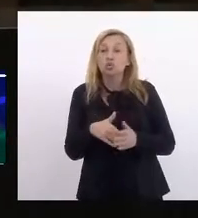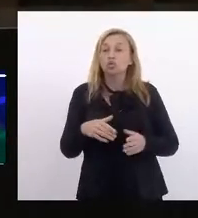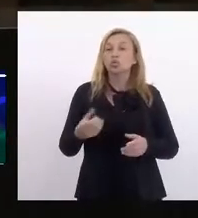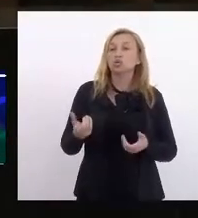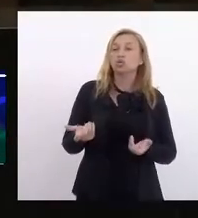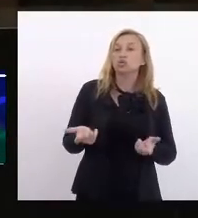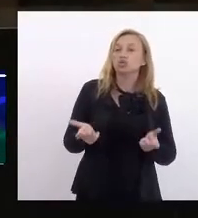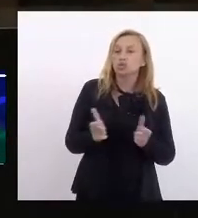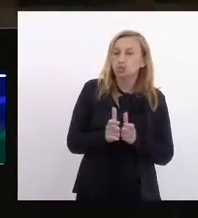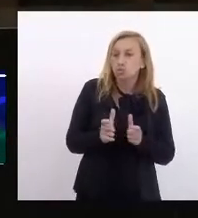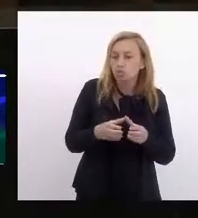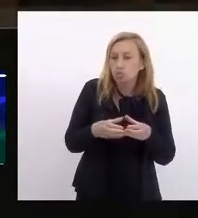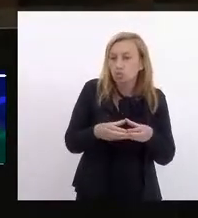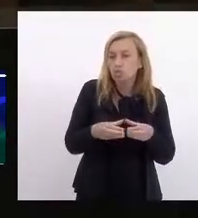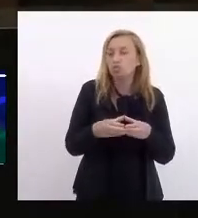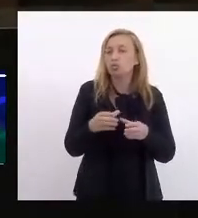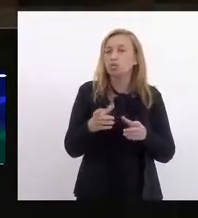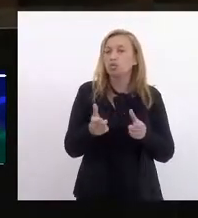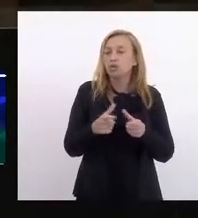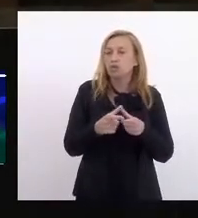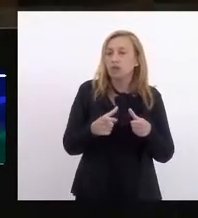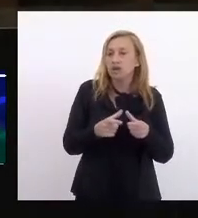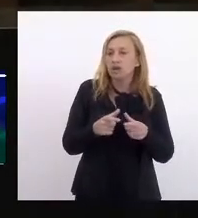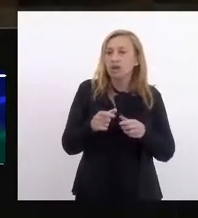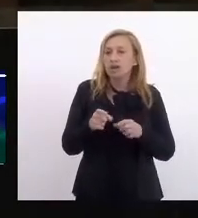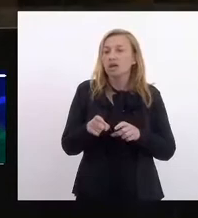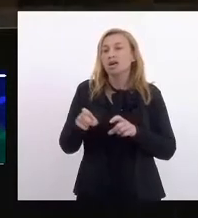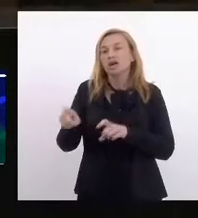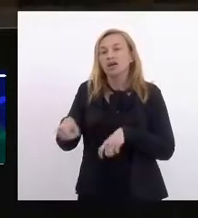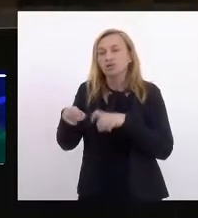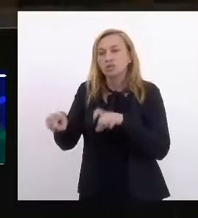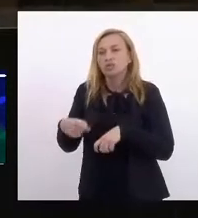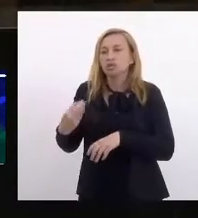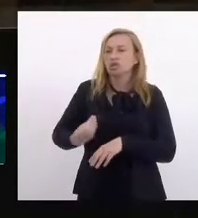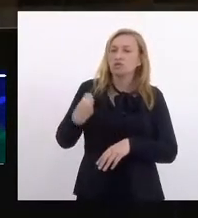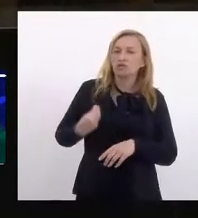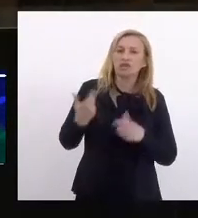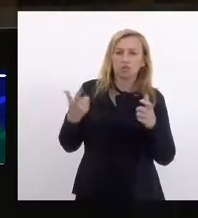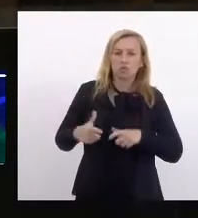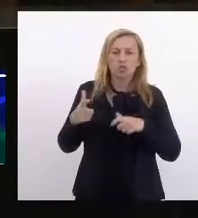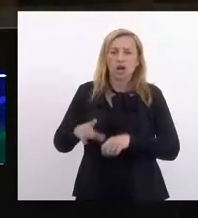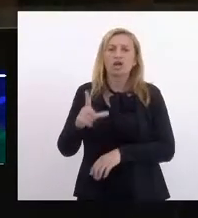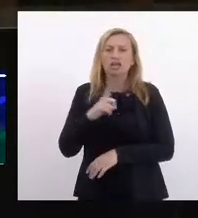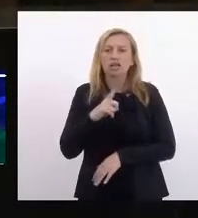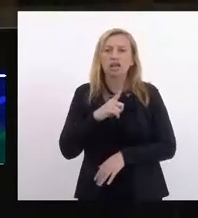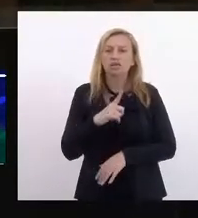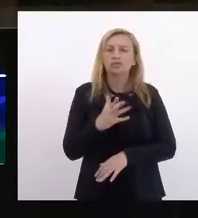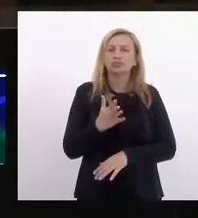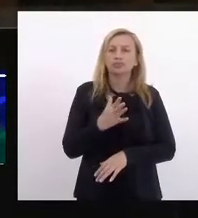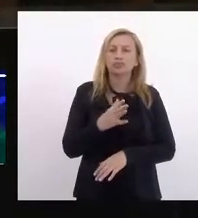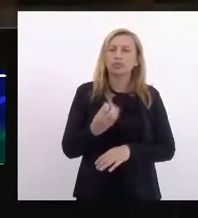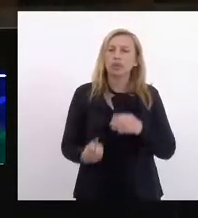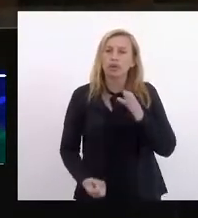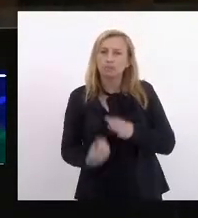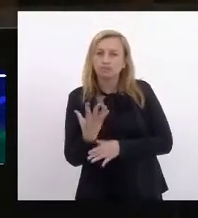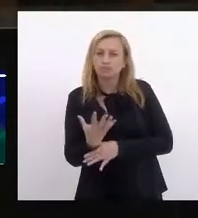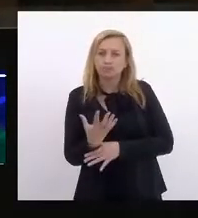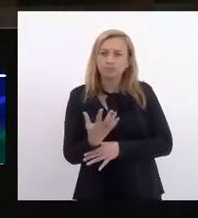pequenos agricultores que viviam nesse território e que tem aí a sua